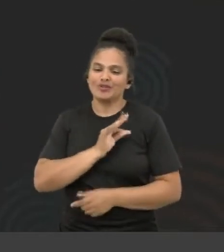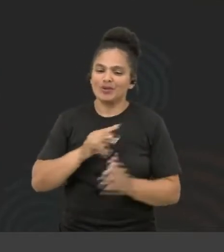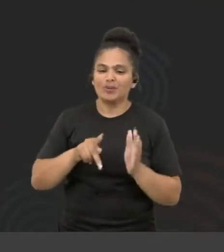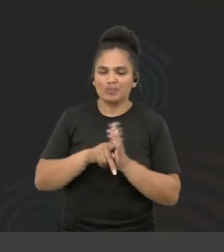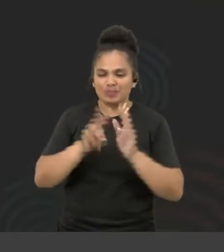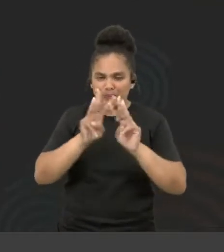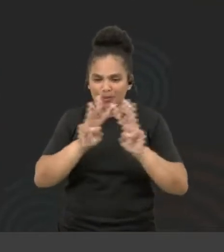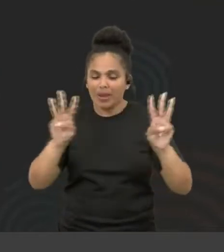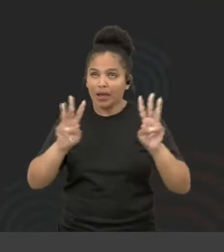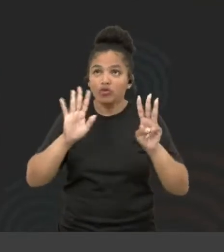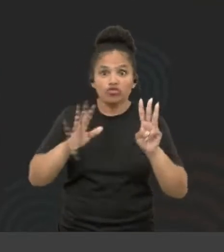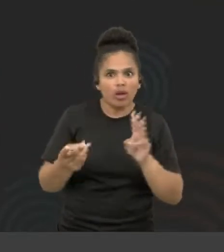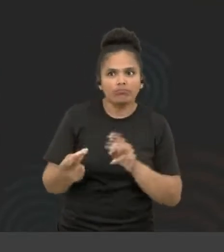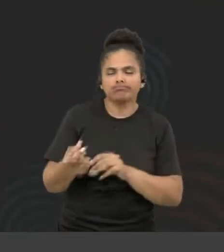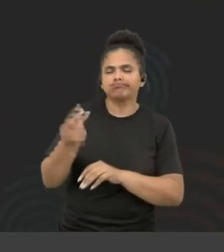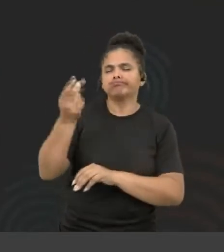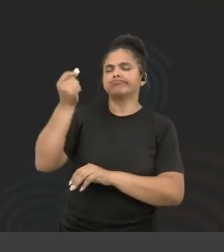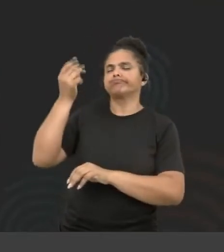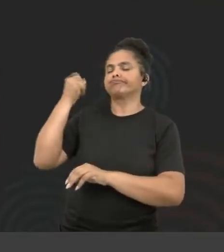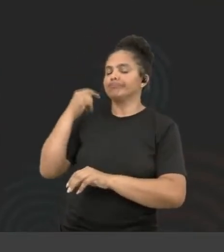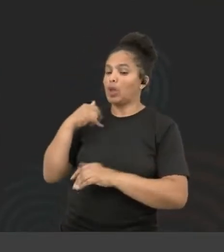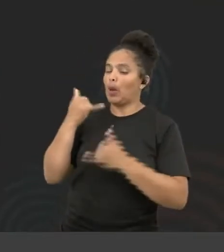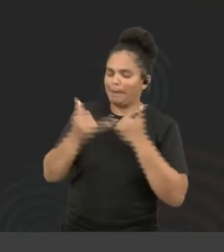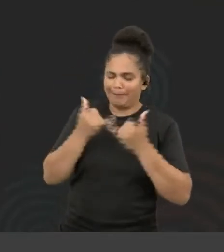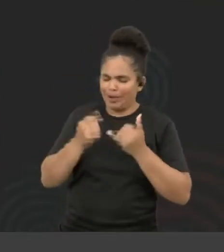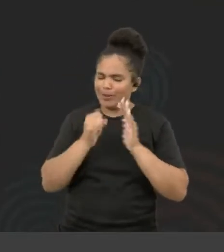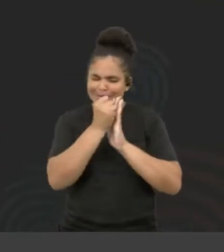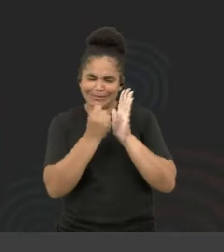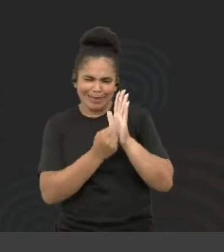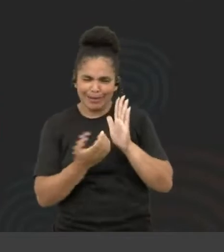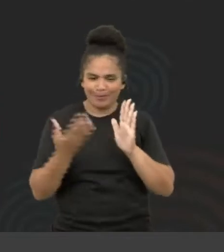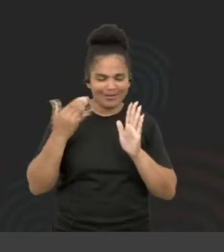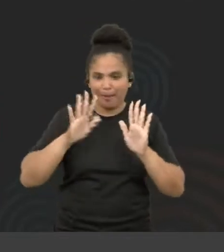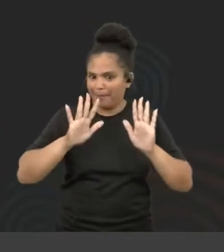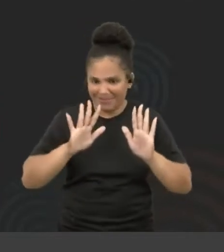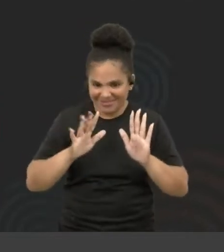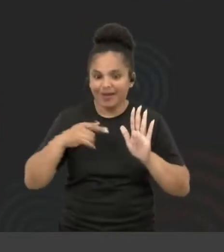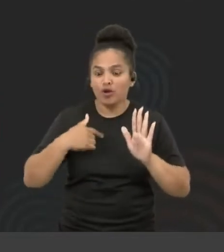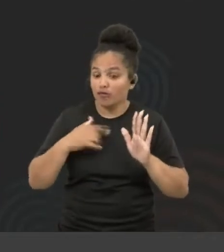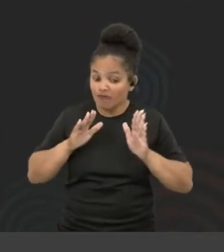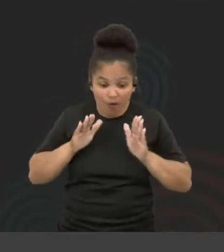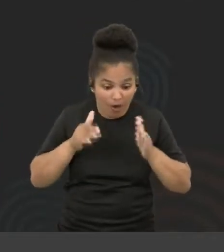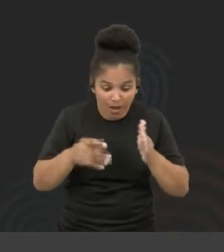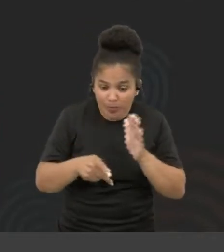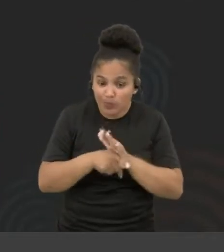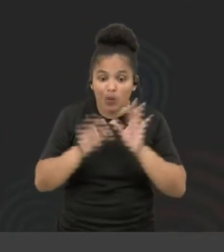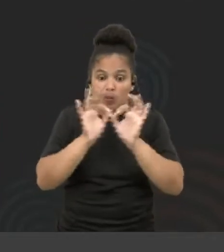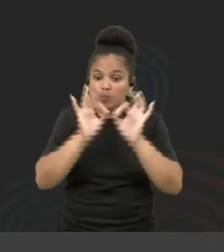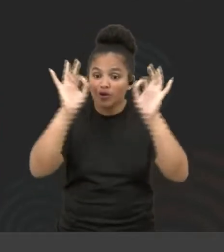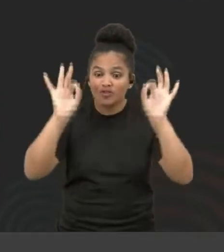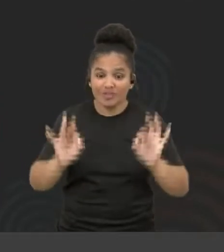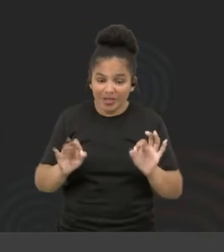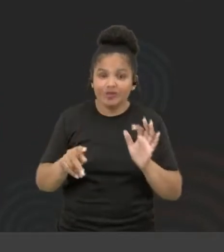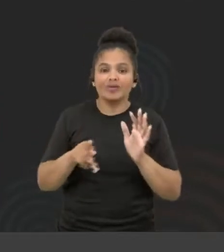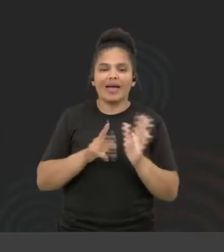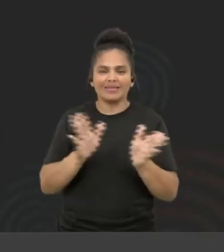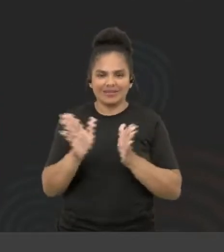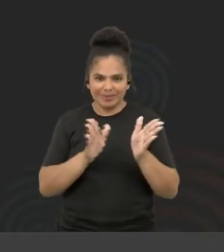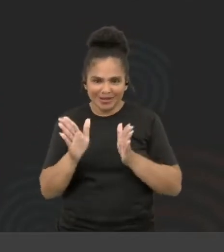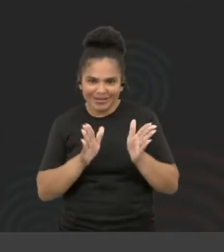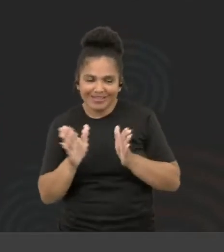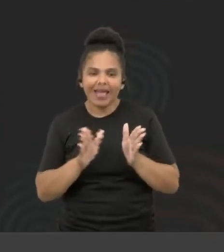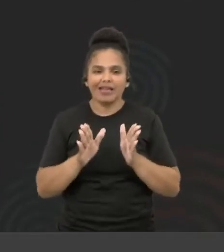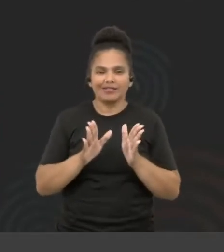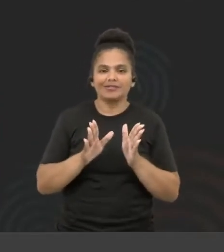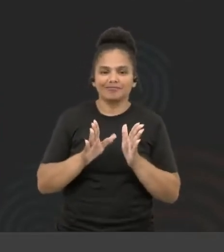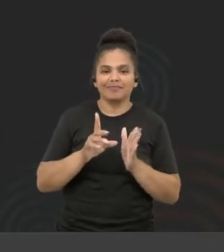século passado eu já trabalho com desenvolvimento de tecnologias web e eu estou muito focado em projetos relacionados à acessibilidade digital. Então,